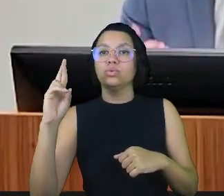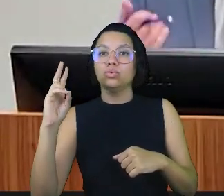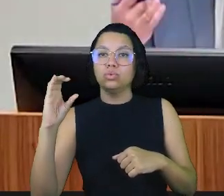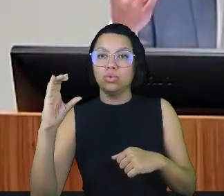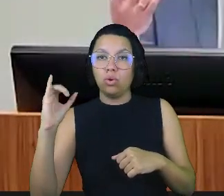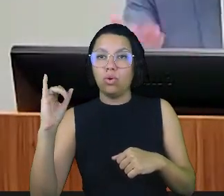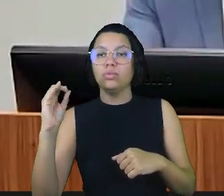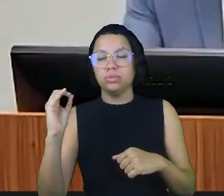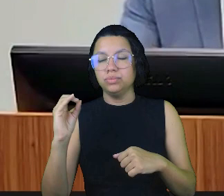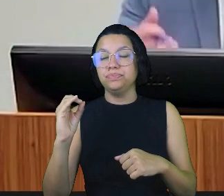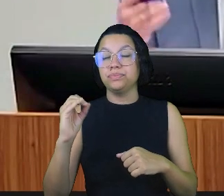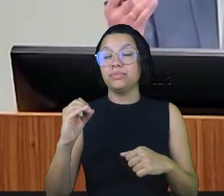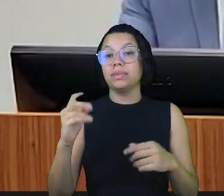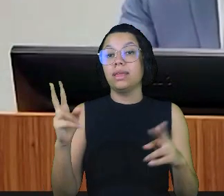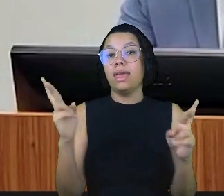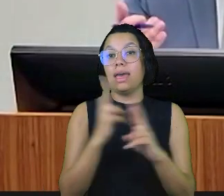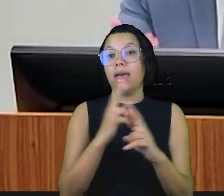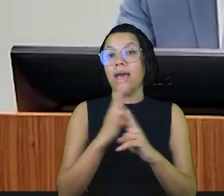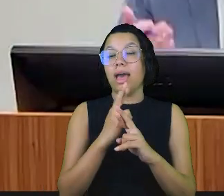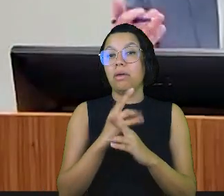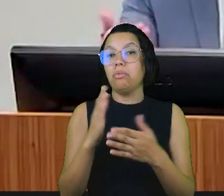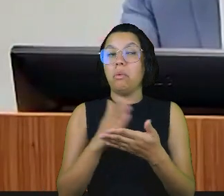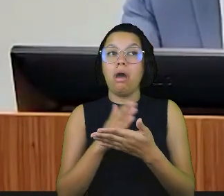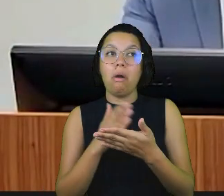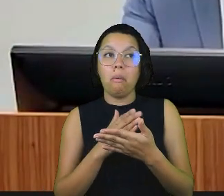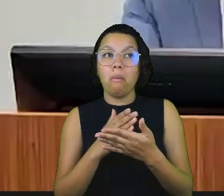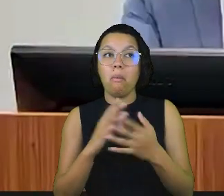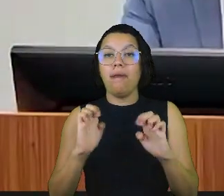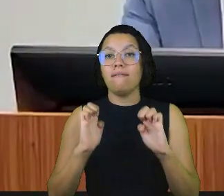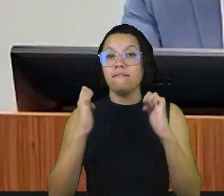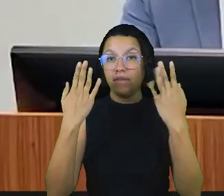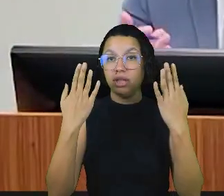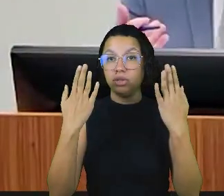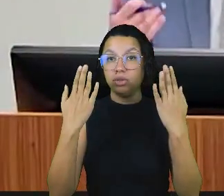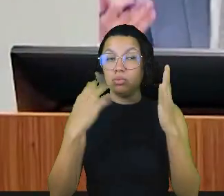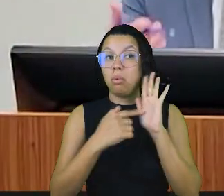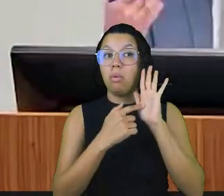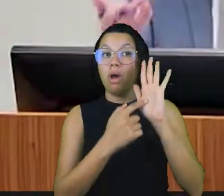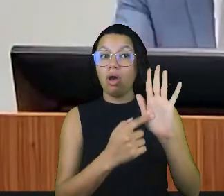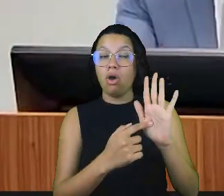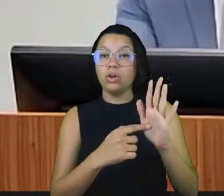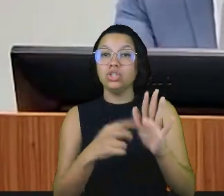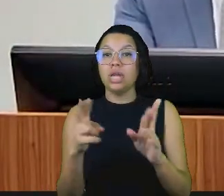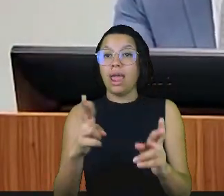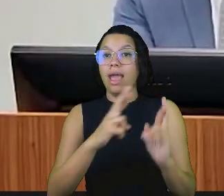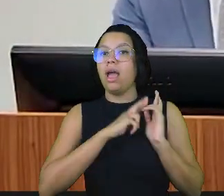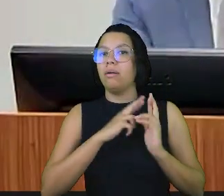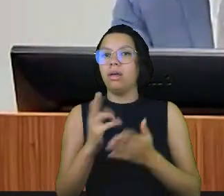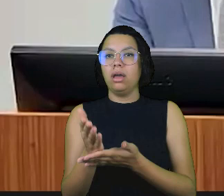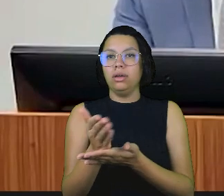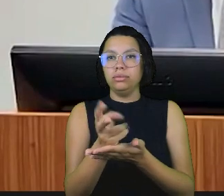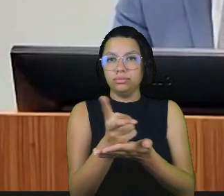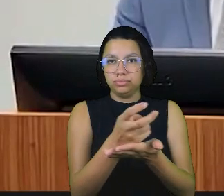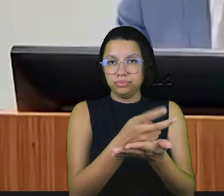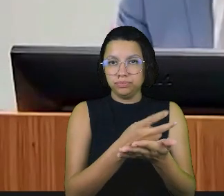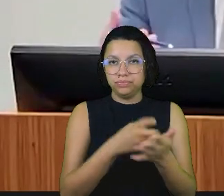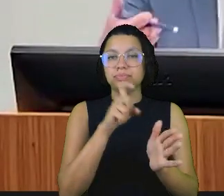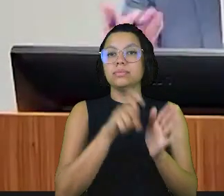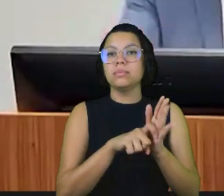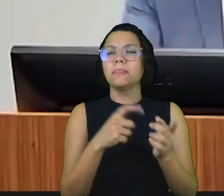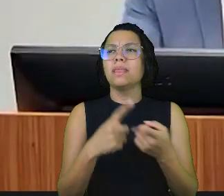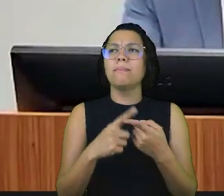evento revelador de responsabilidade tributária. Por que esses sujeitos